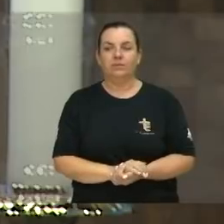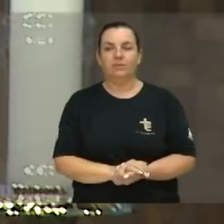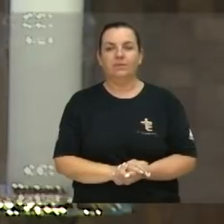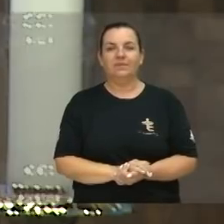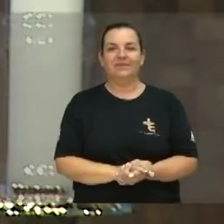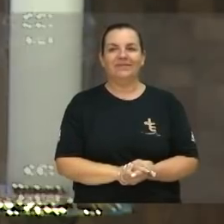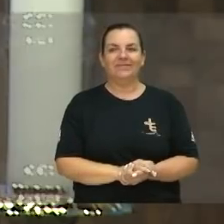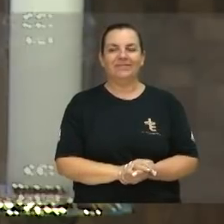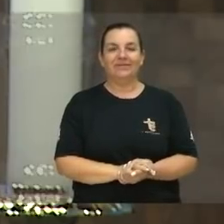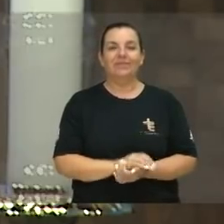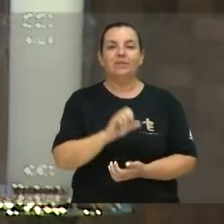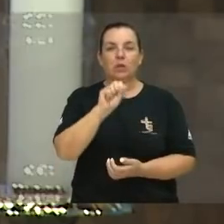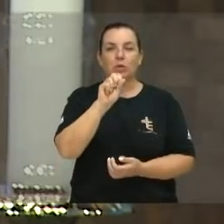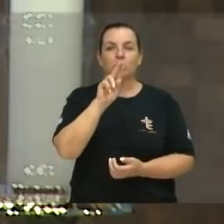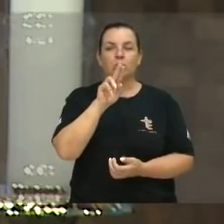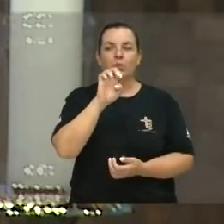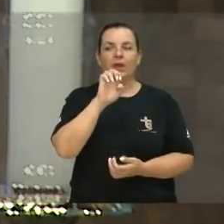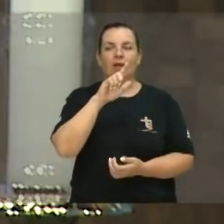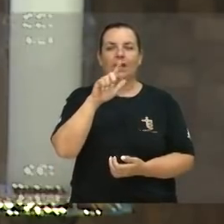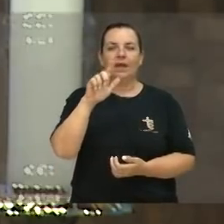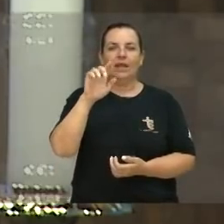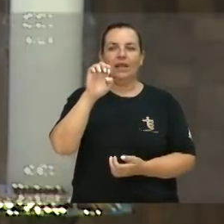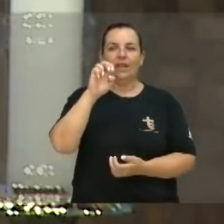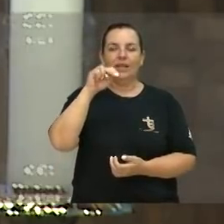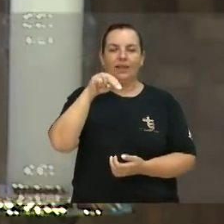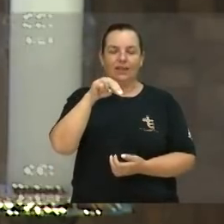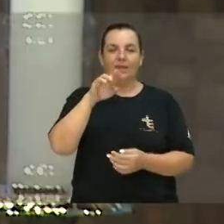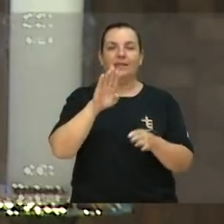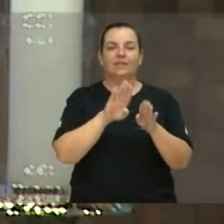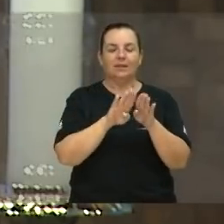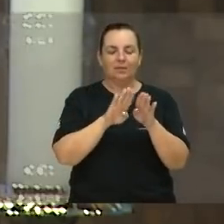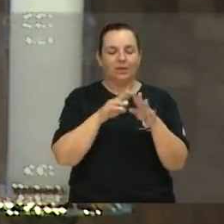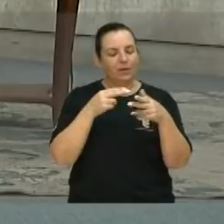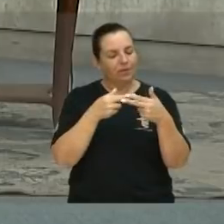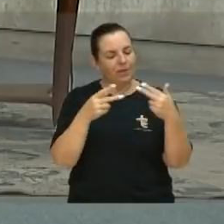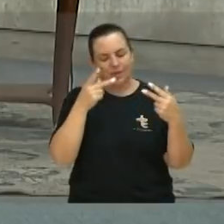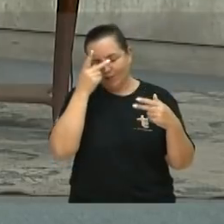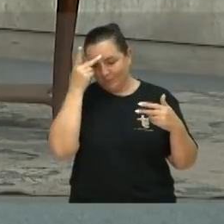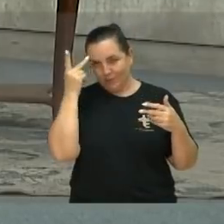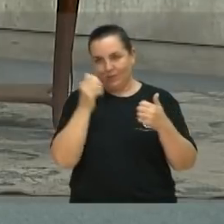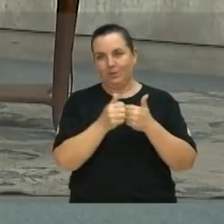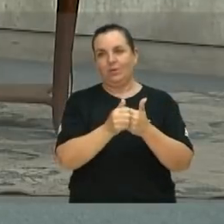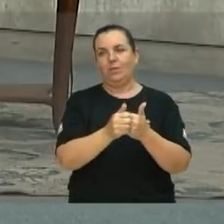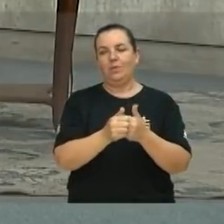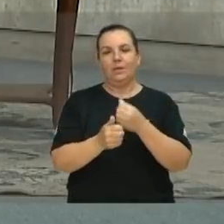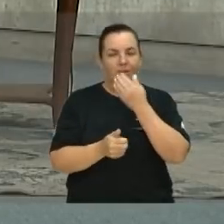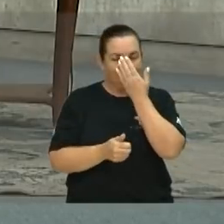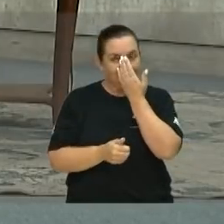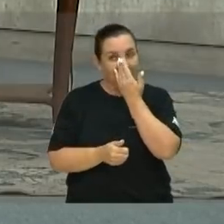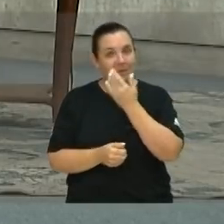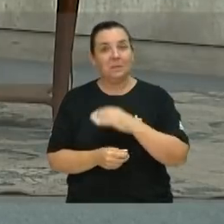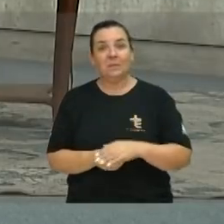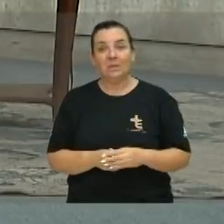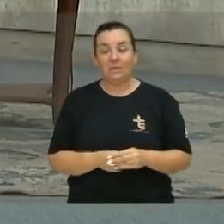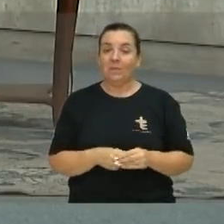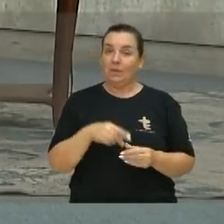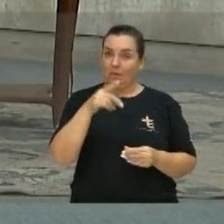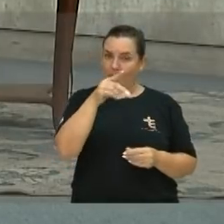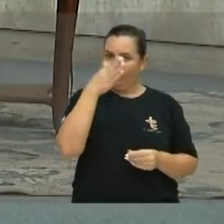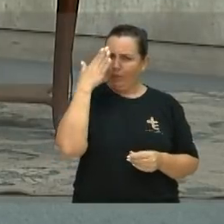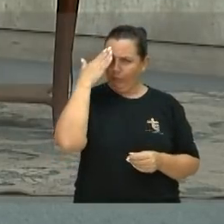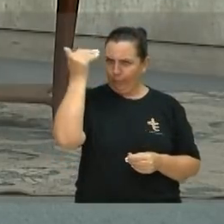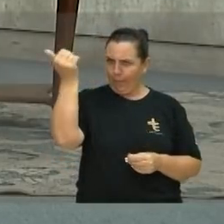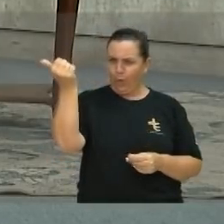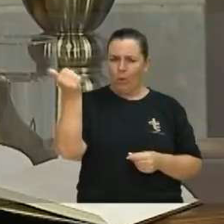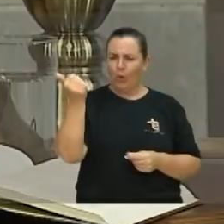são paulo a suelen souza de pouso alegre minas gerais eu vi william você está ficando